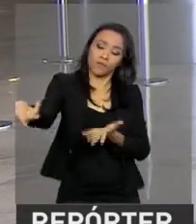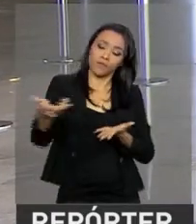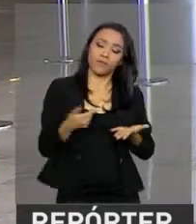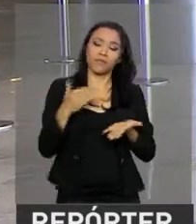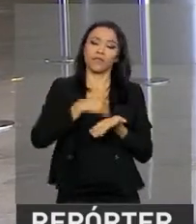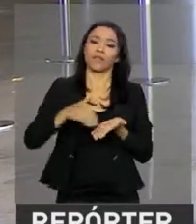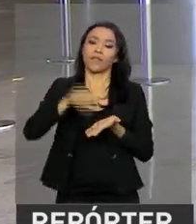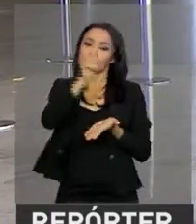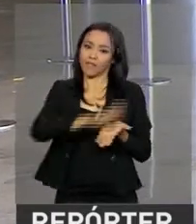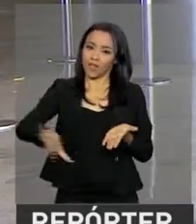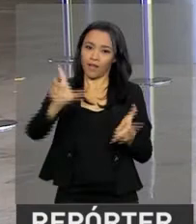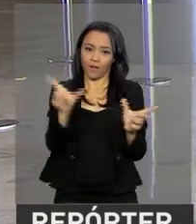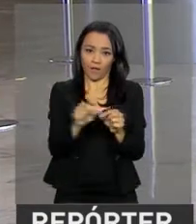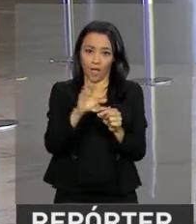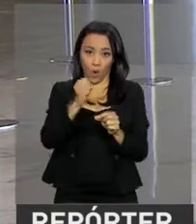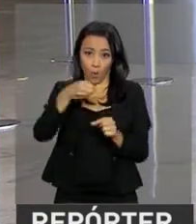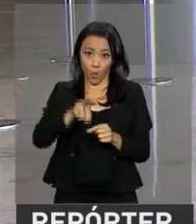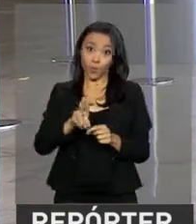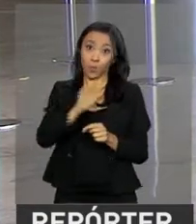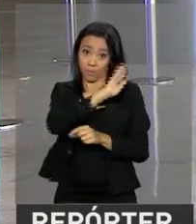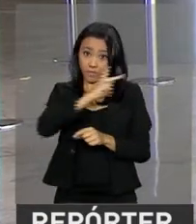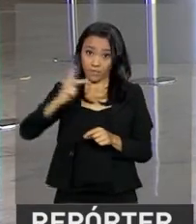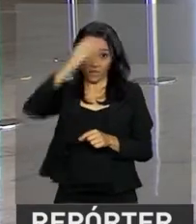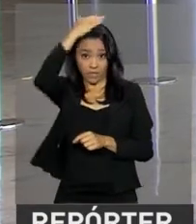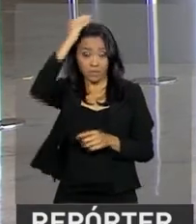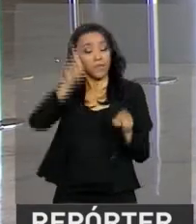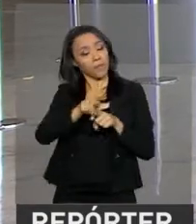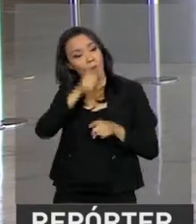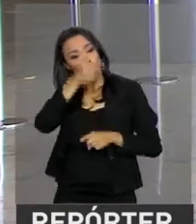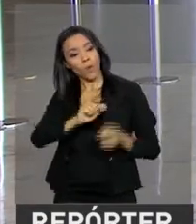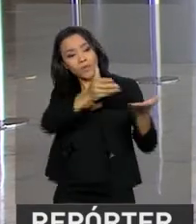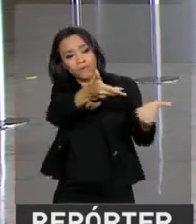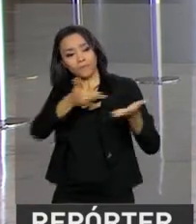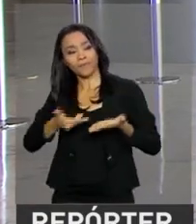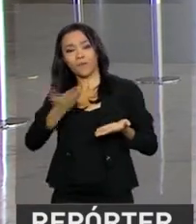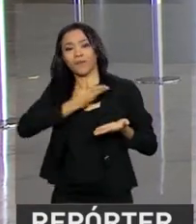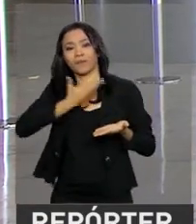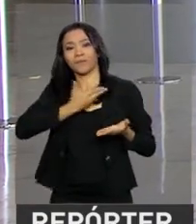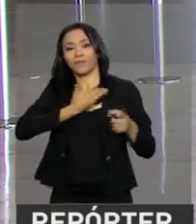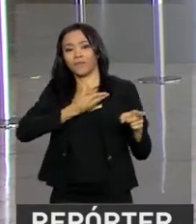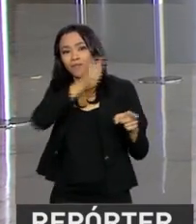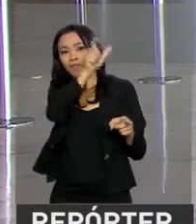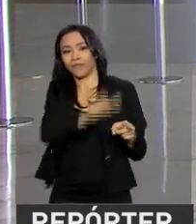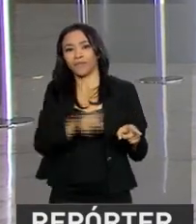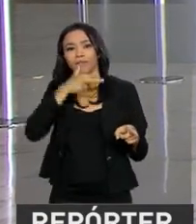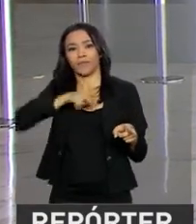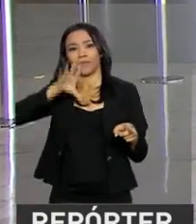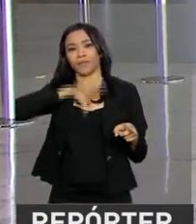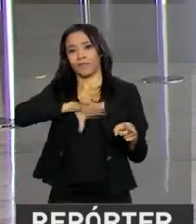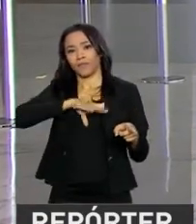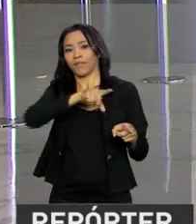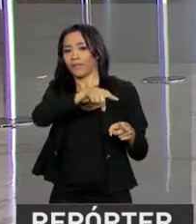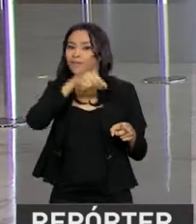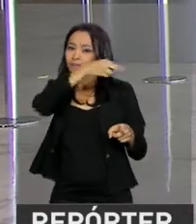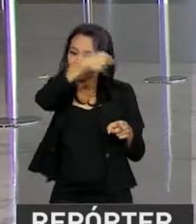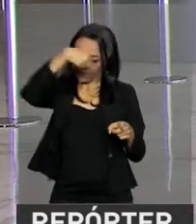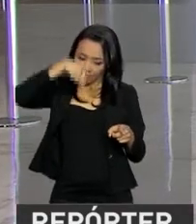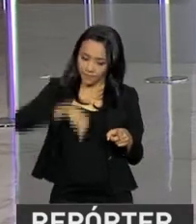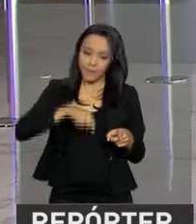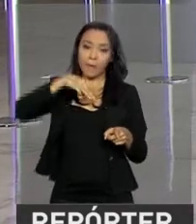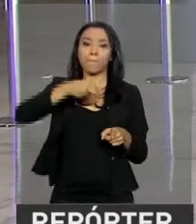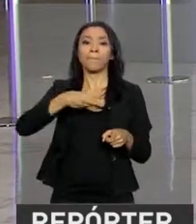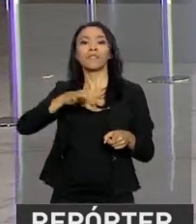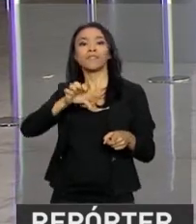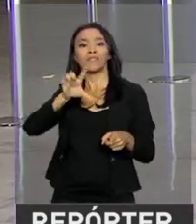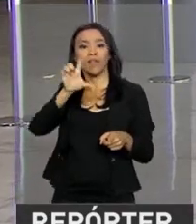das Nações Unidas, Michel Temer recebe o presidente, colega português, Marcelo Rebelo Rebelo de Sousa também aqui no Palácio do Planalto.